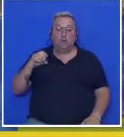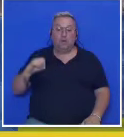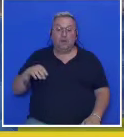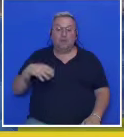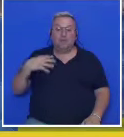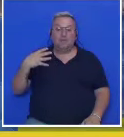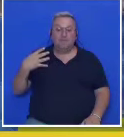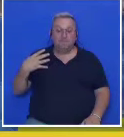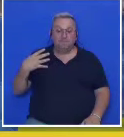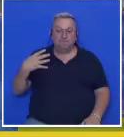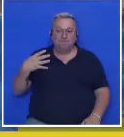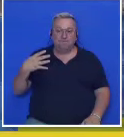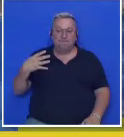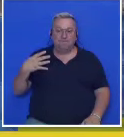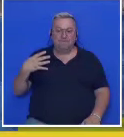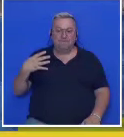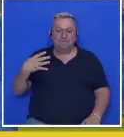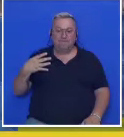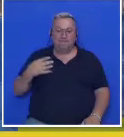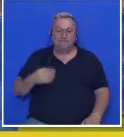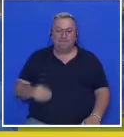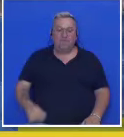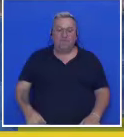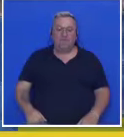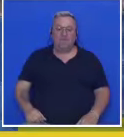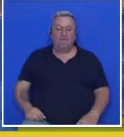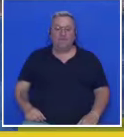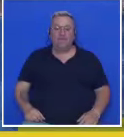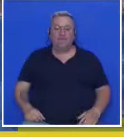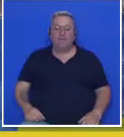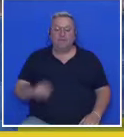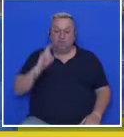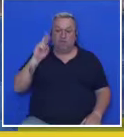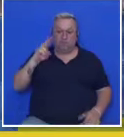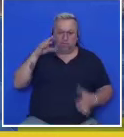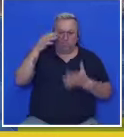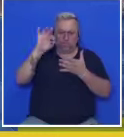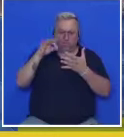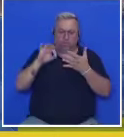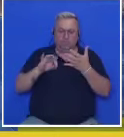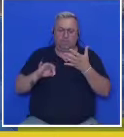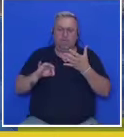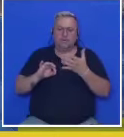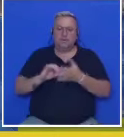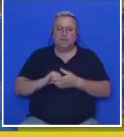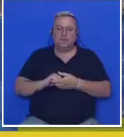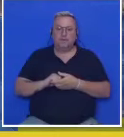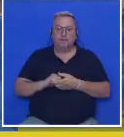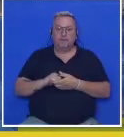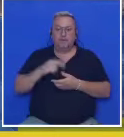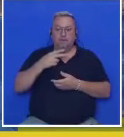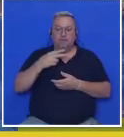Marrom 04. Vamos conferir as 7 dezenas sorteadas no dia de sorte.